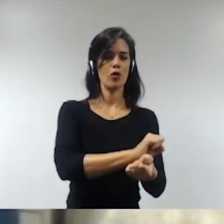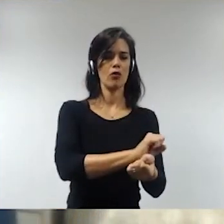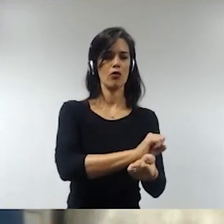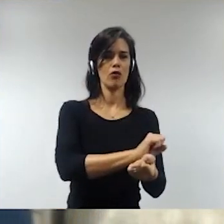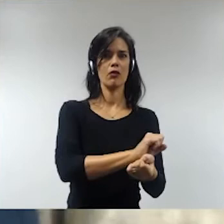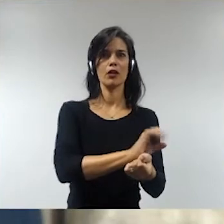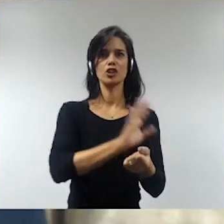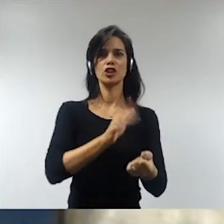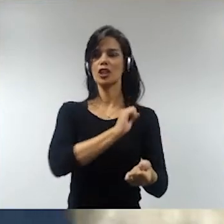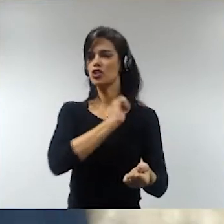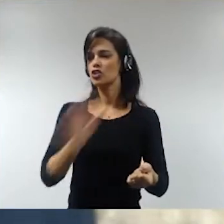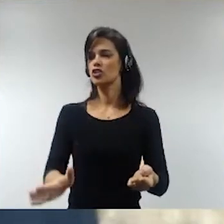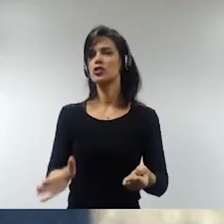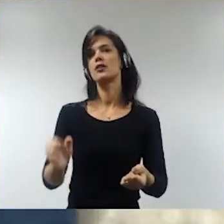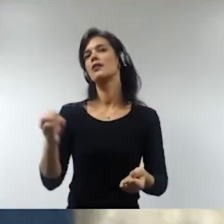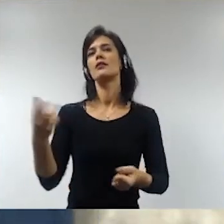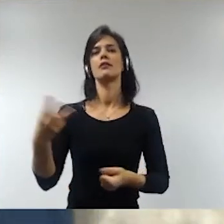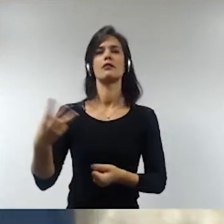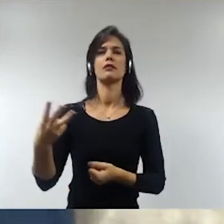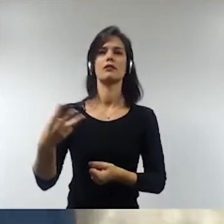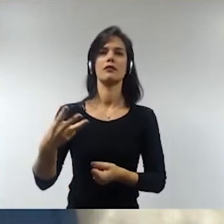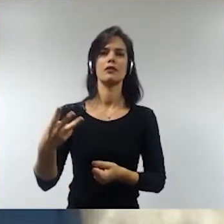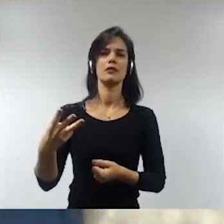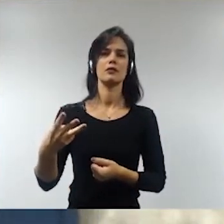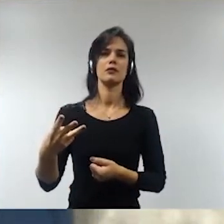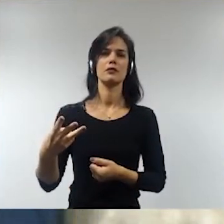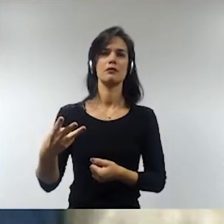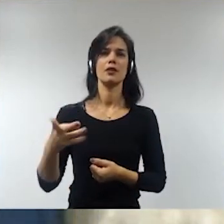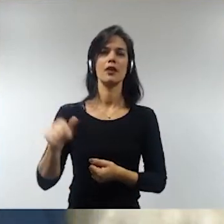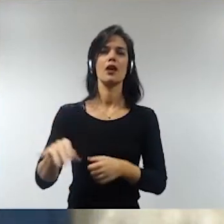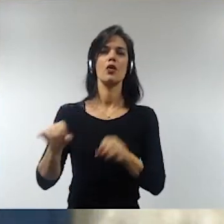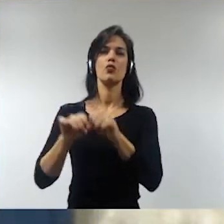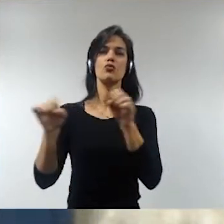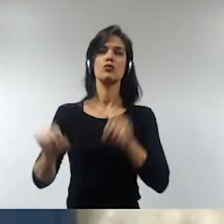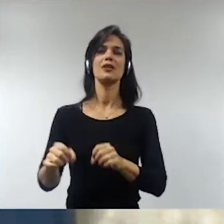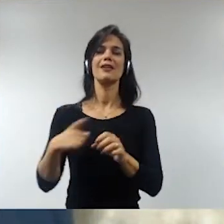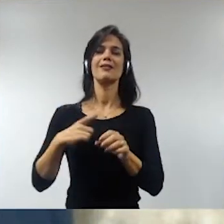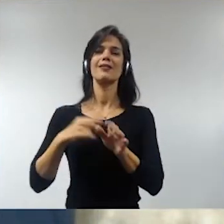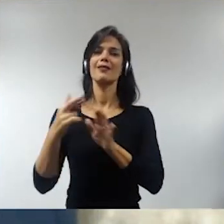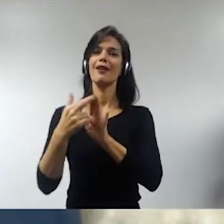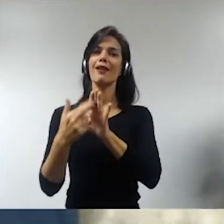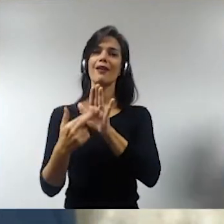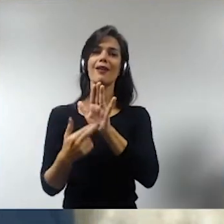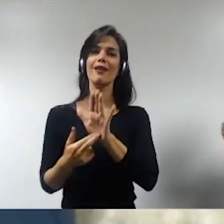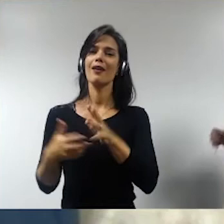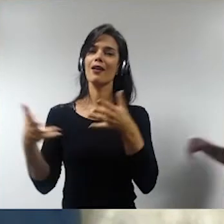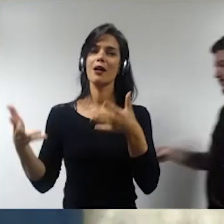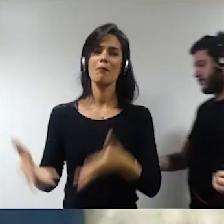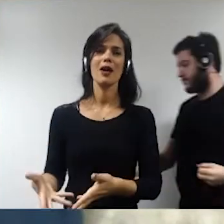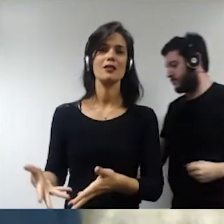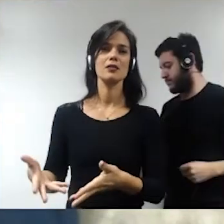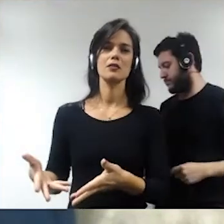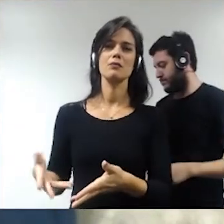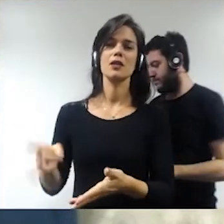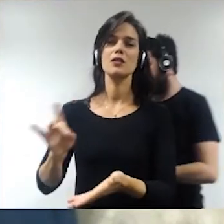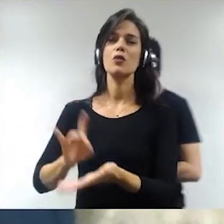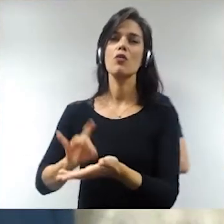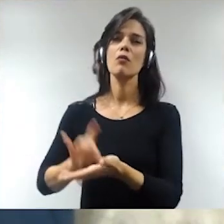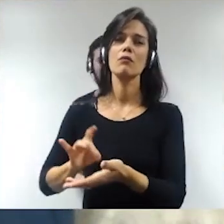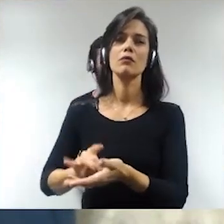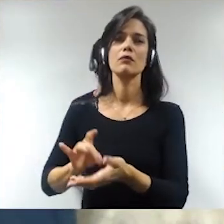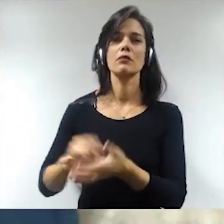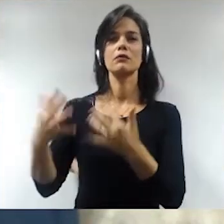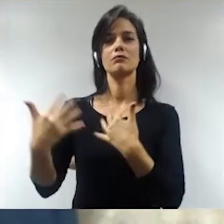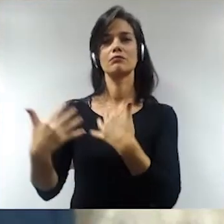terceira a gente já vai para um sistema onde a regra é a participação nas audiências